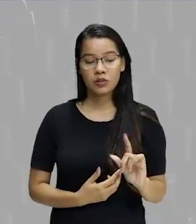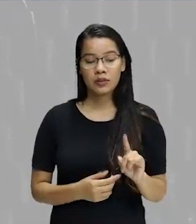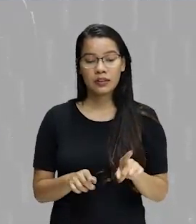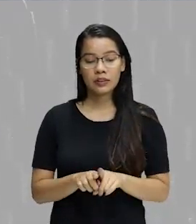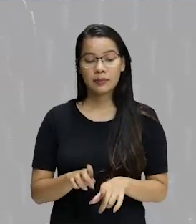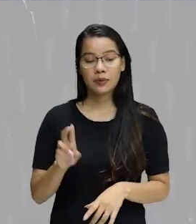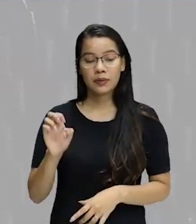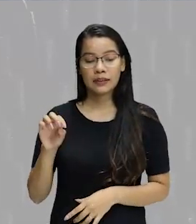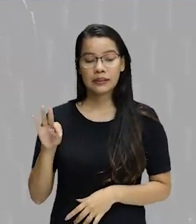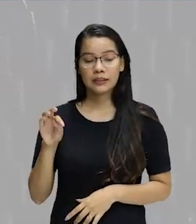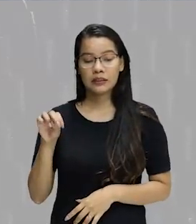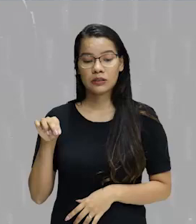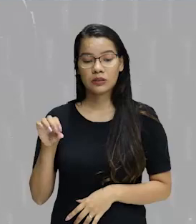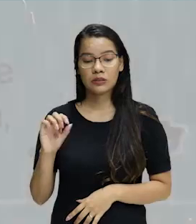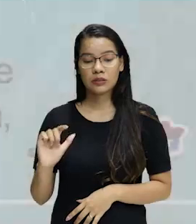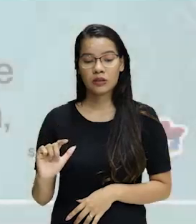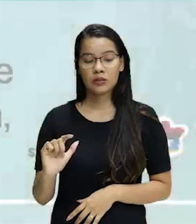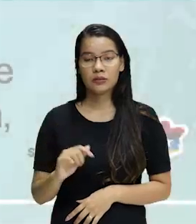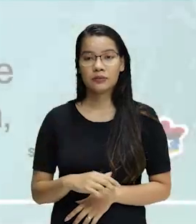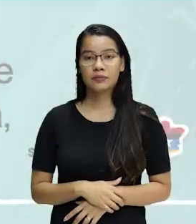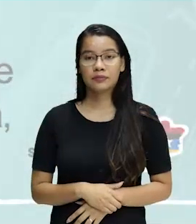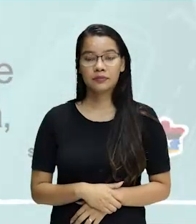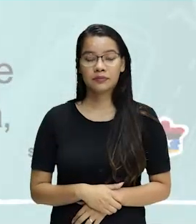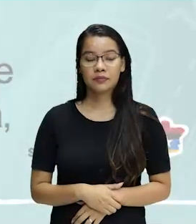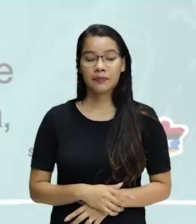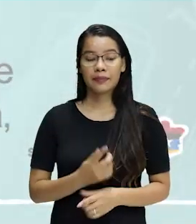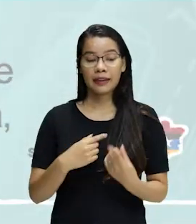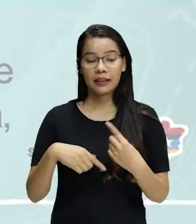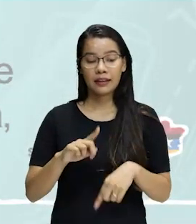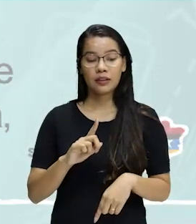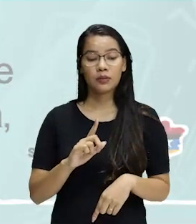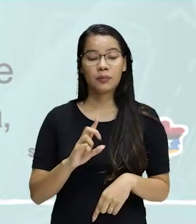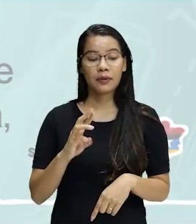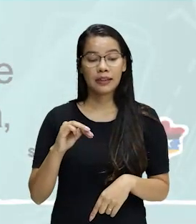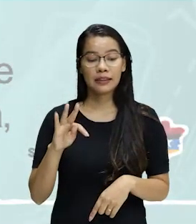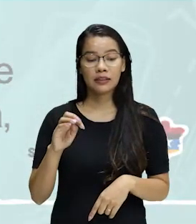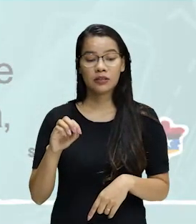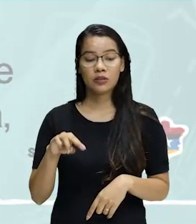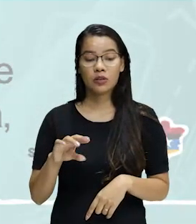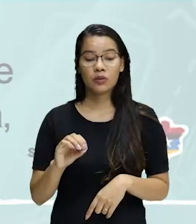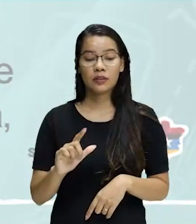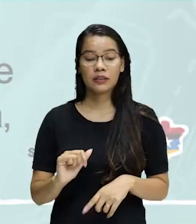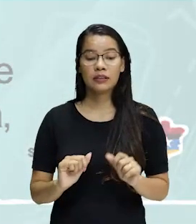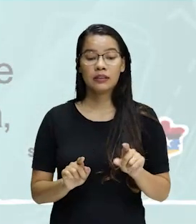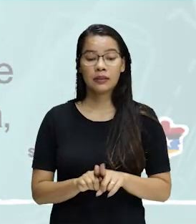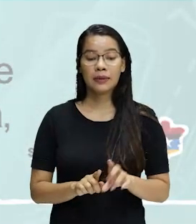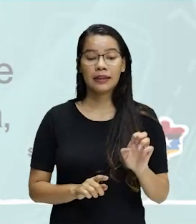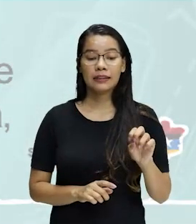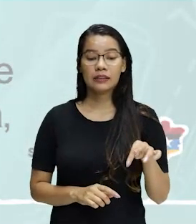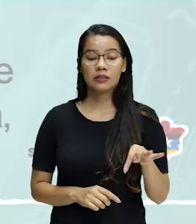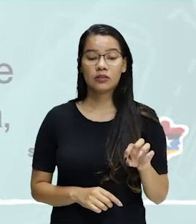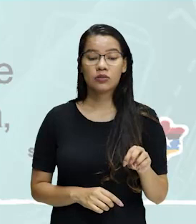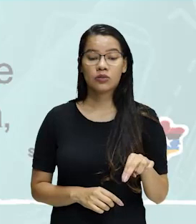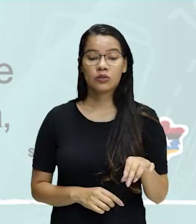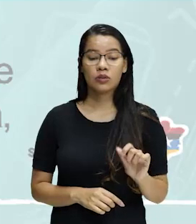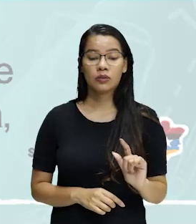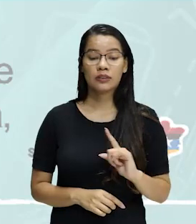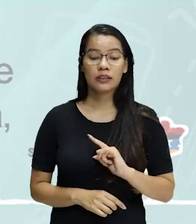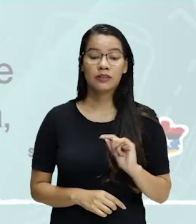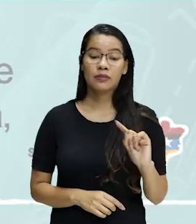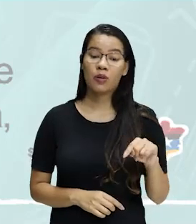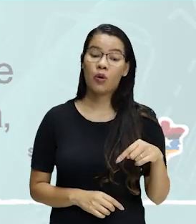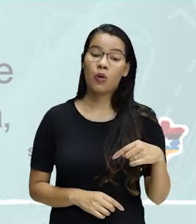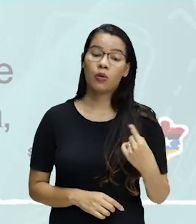o etanol. Bom, além do metanol e do etanol, existem outros